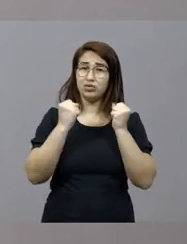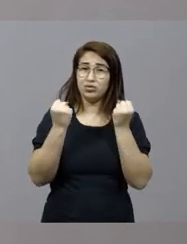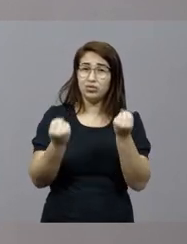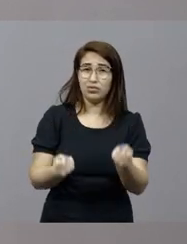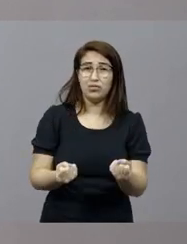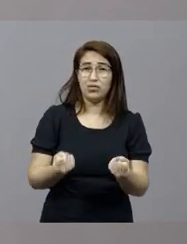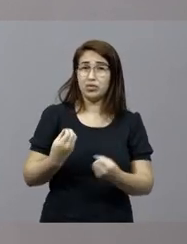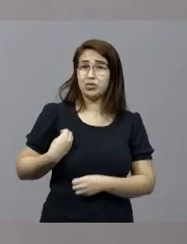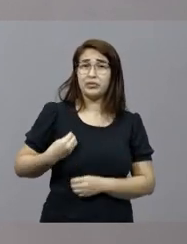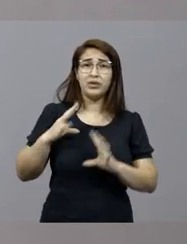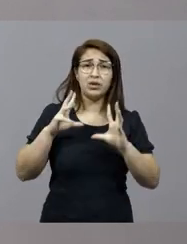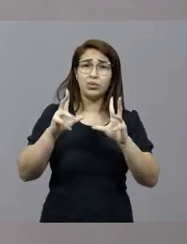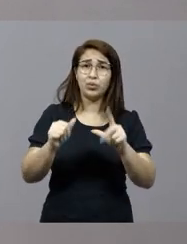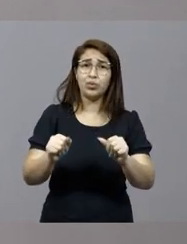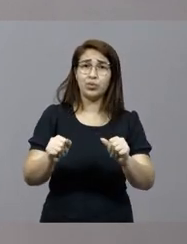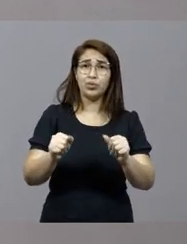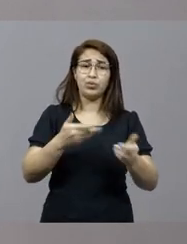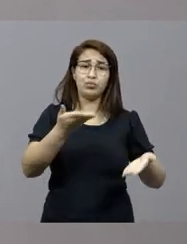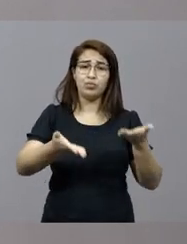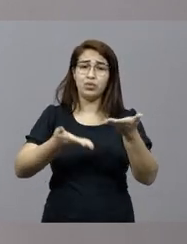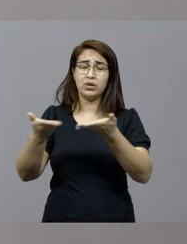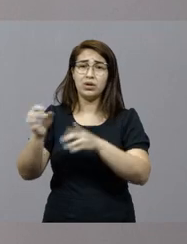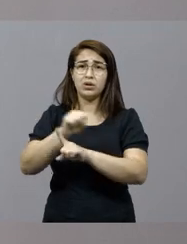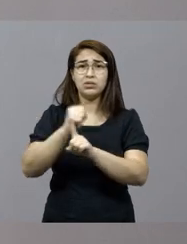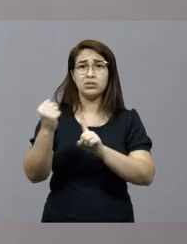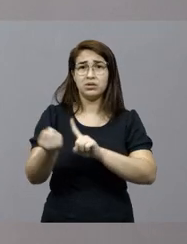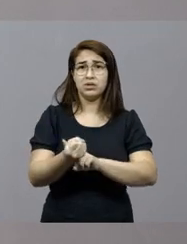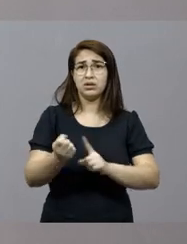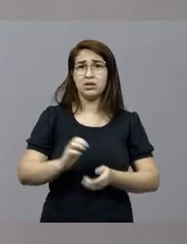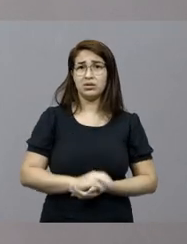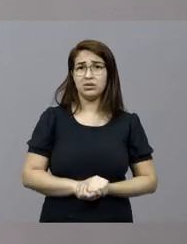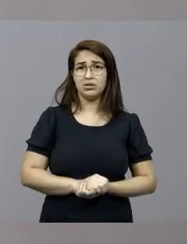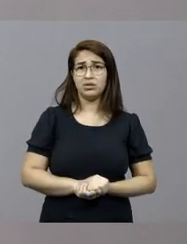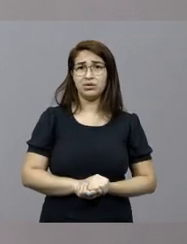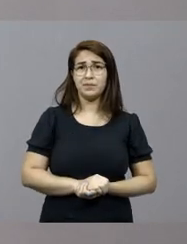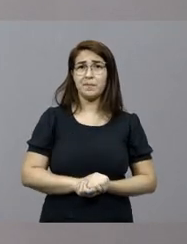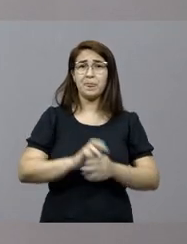defesa da sociedade, aliás, como